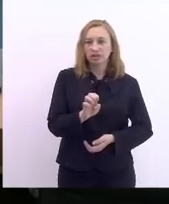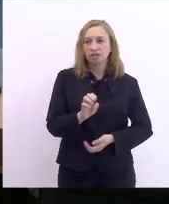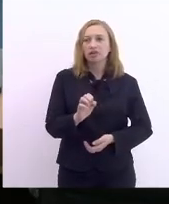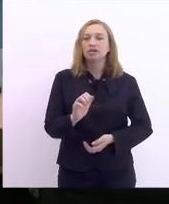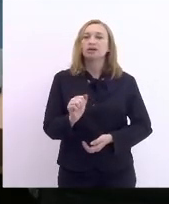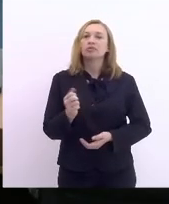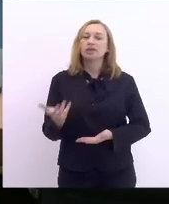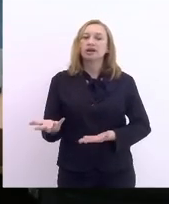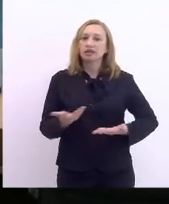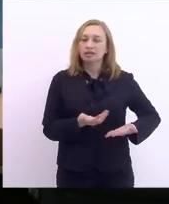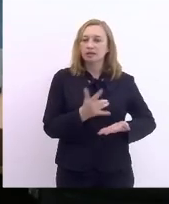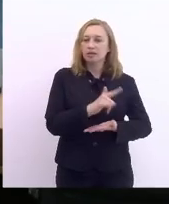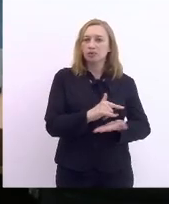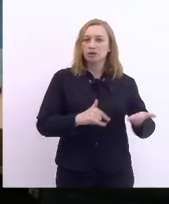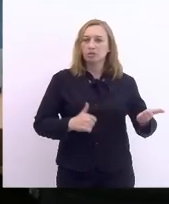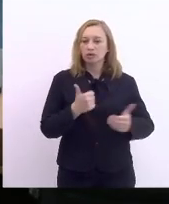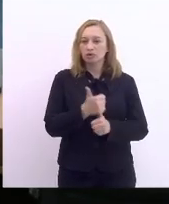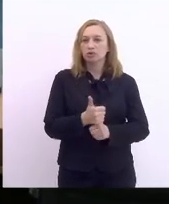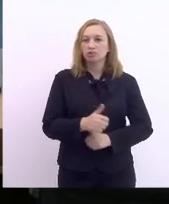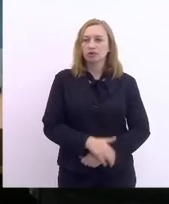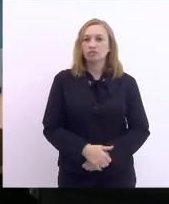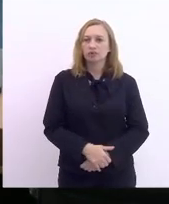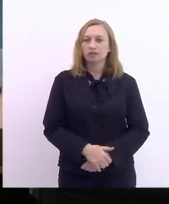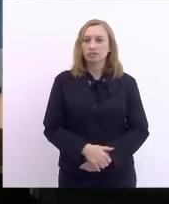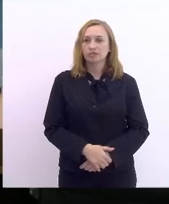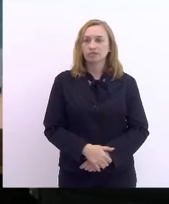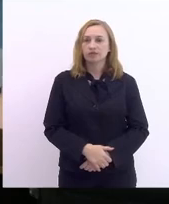para receber os termos de posse e